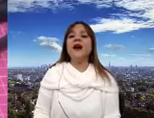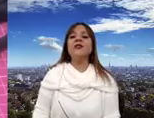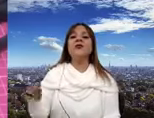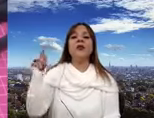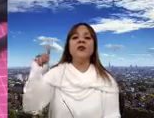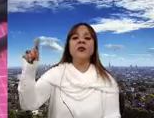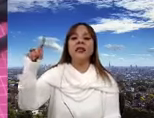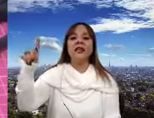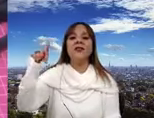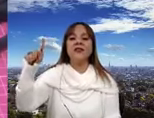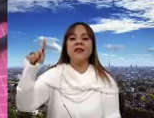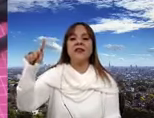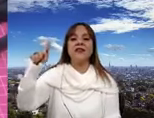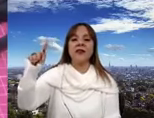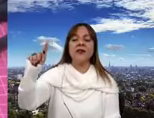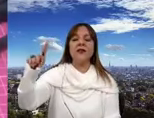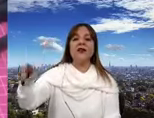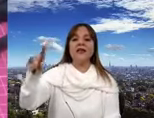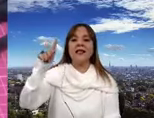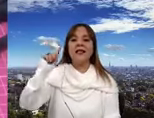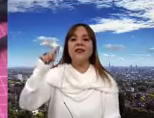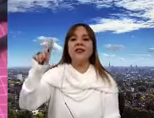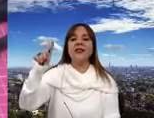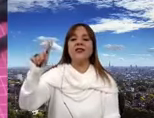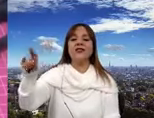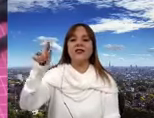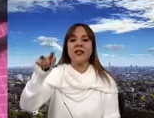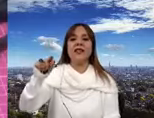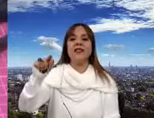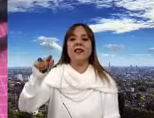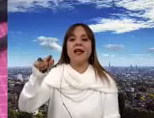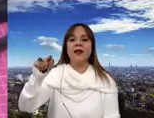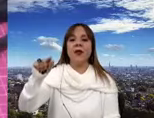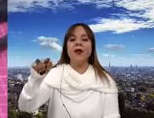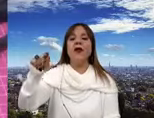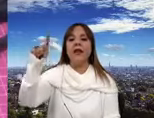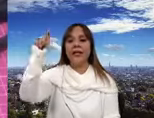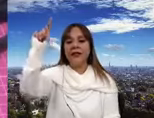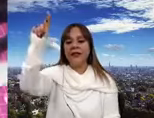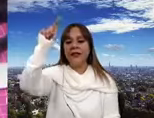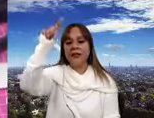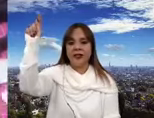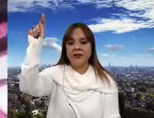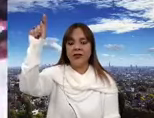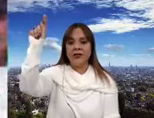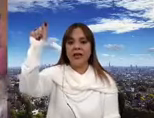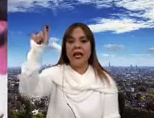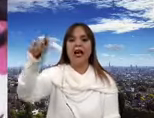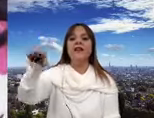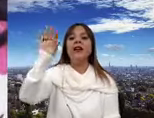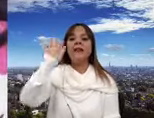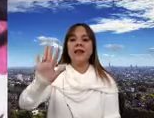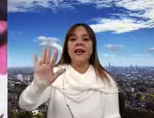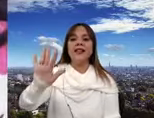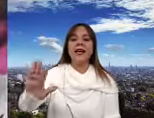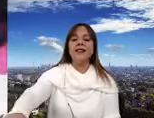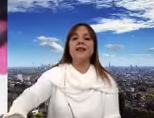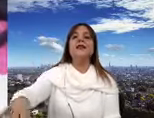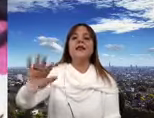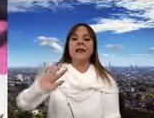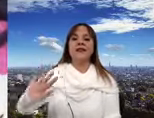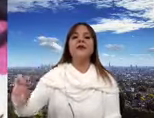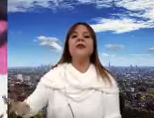minuto para quem não se inscreveu. Se não se cadastrou, se cadastrar, tá bom? Ó, clica no link que tá no título da live, se cadastra e